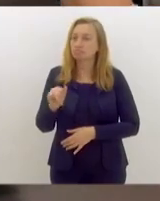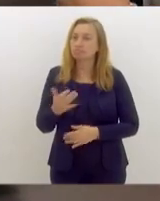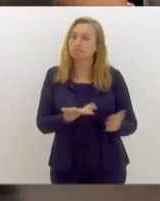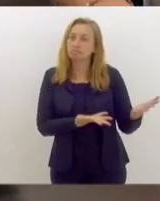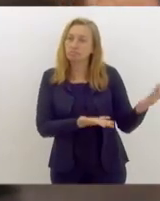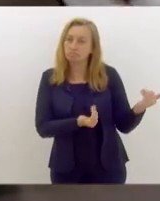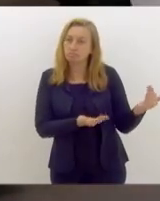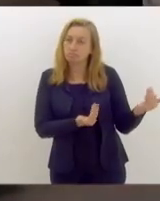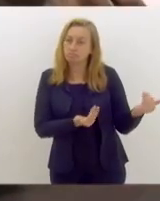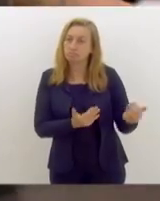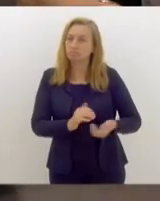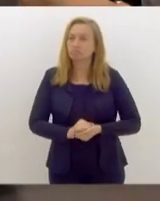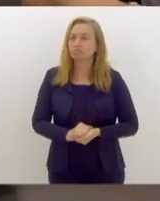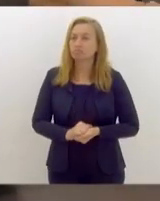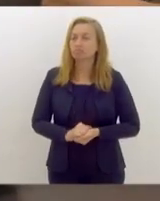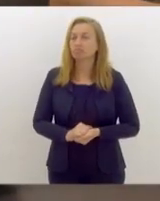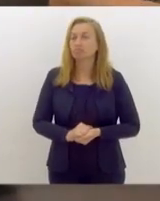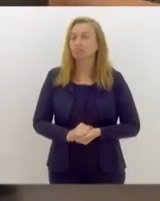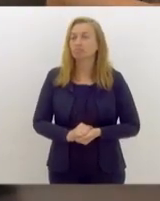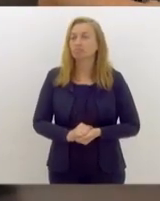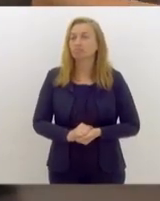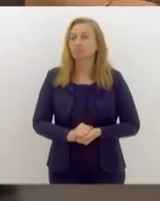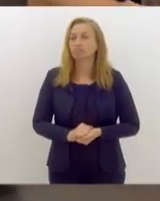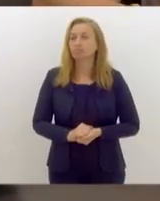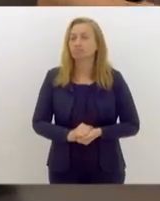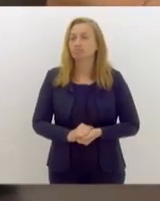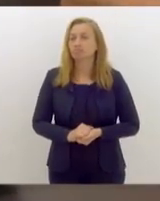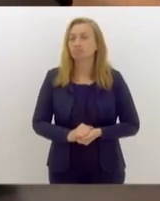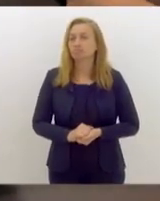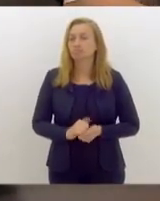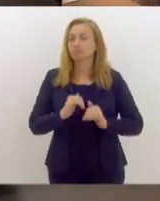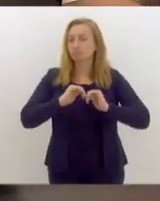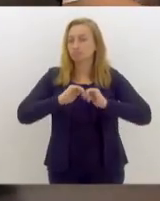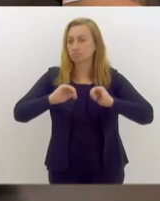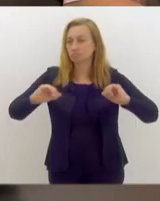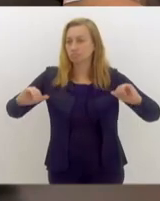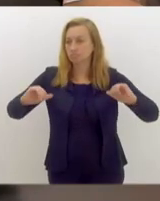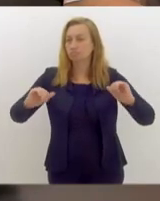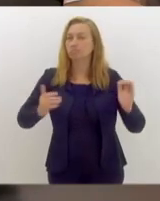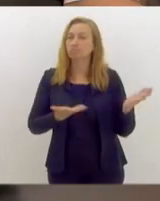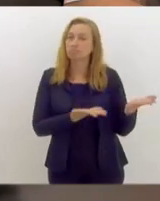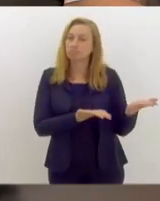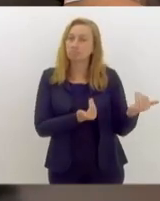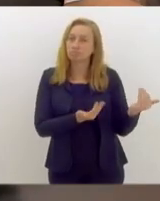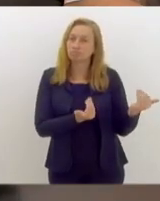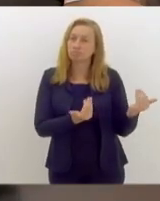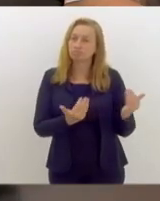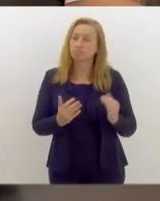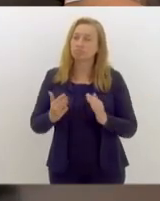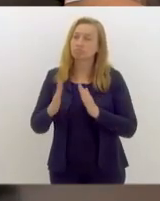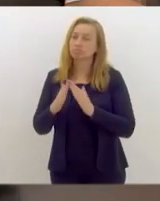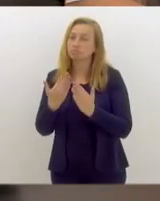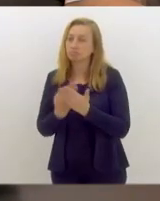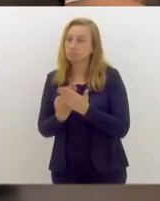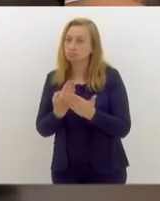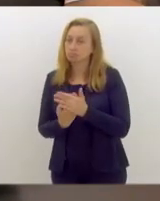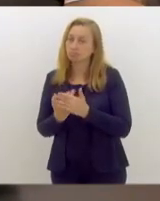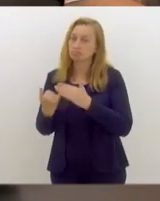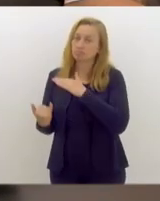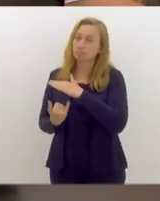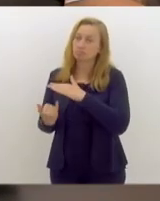jovens um aumento, um distanciamento do jovem da sala de aula, das